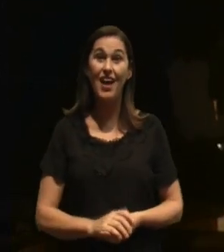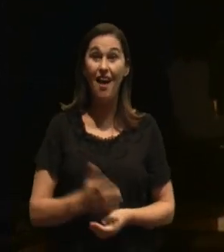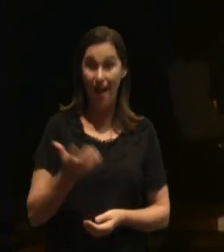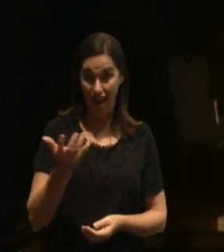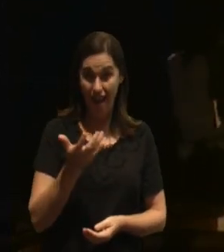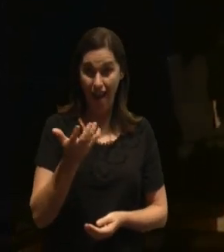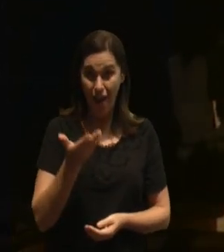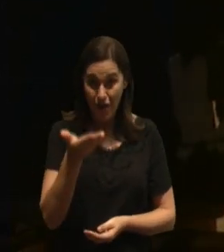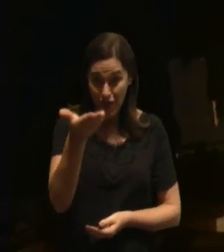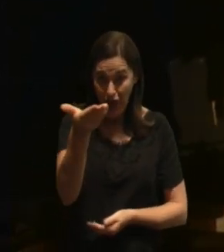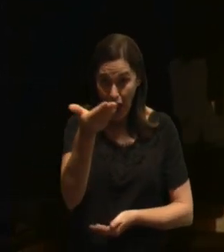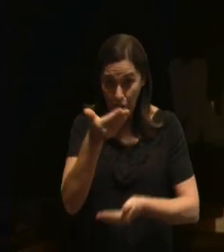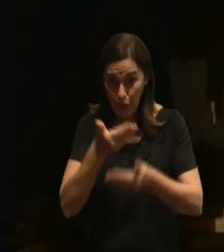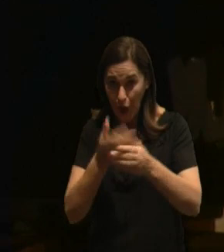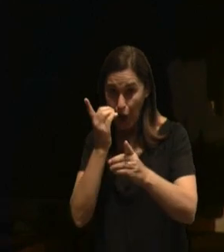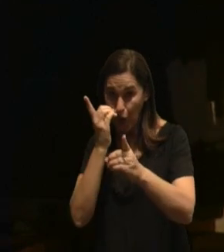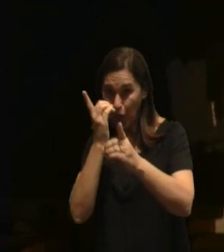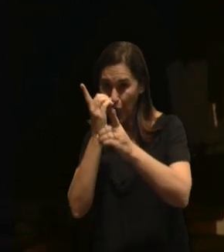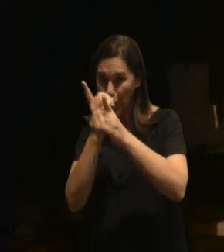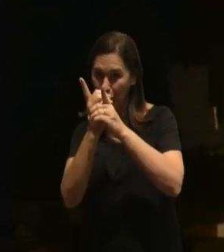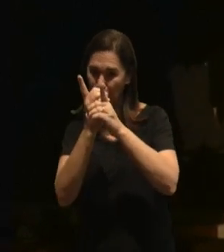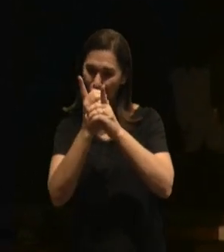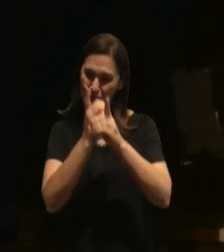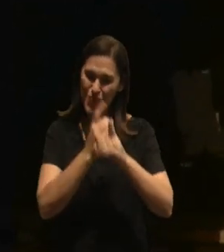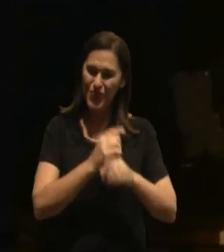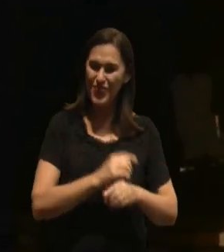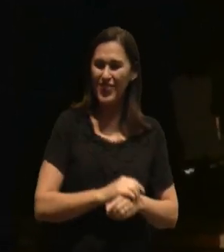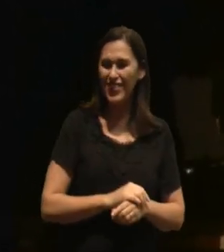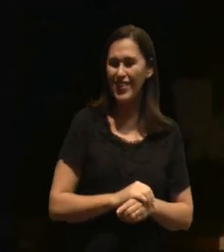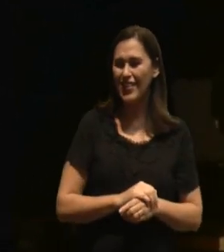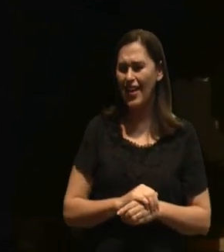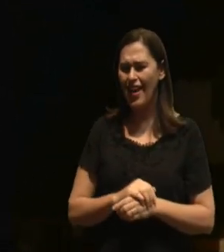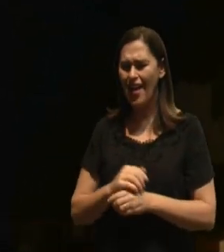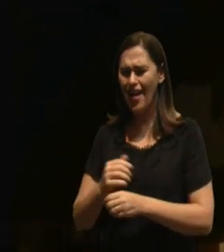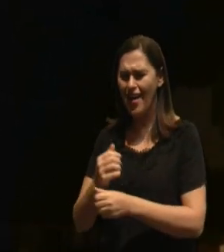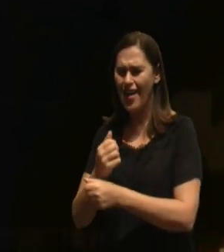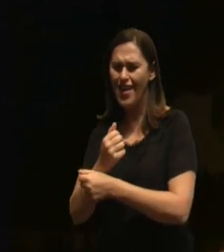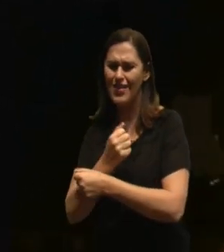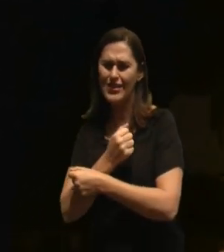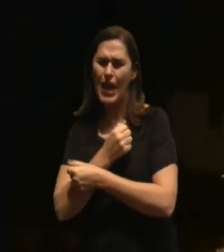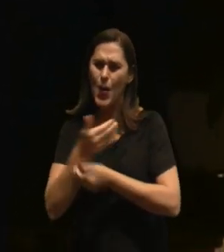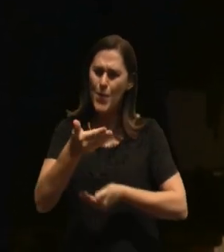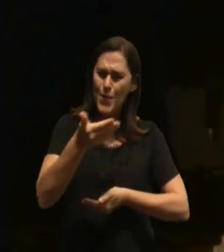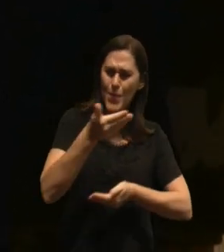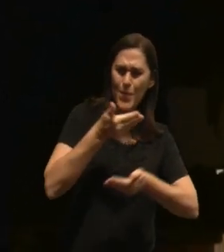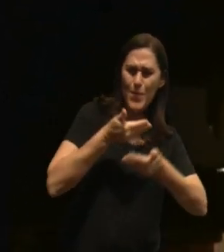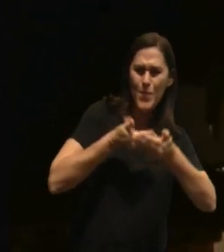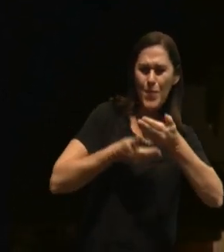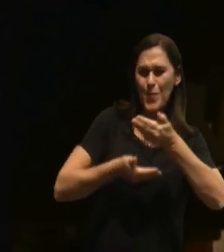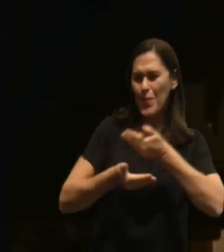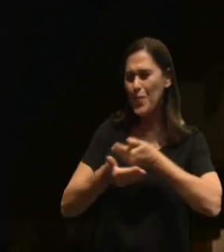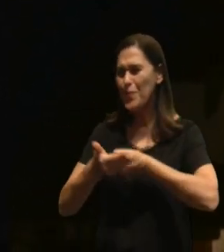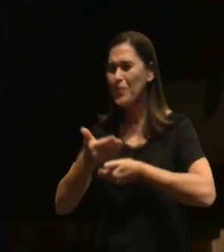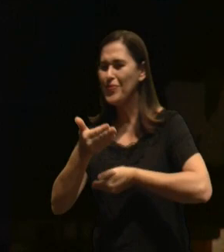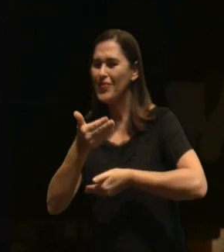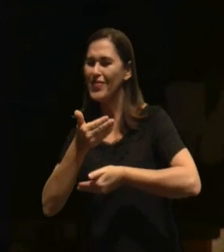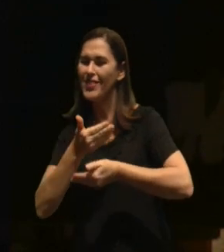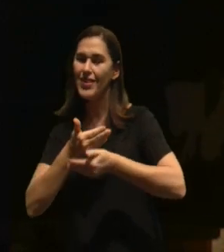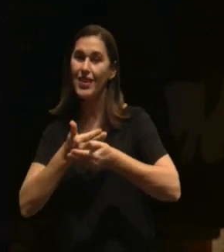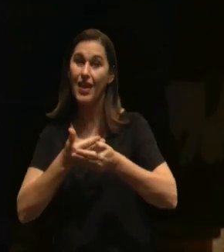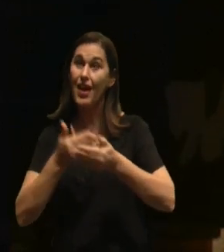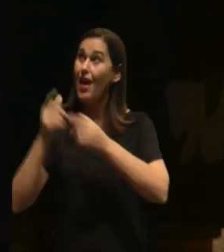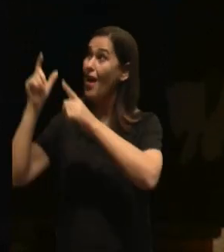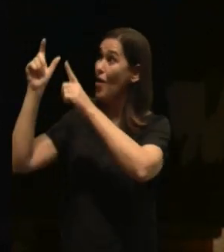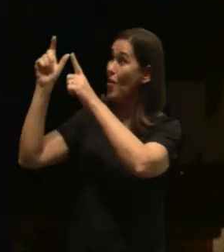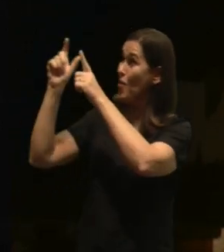Quero contigo encontrar, dar um abraço e compartilhar da